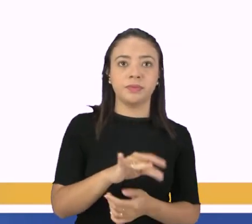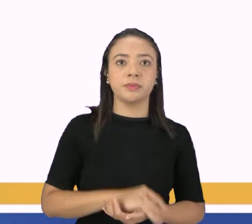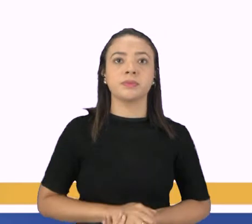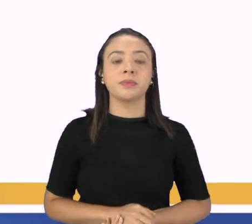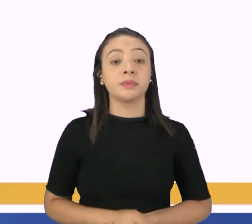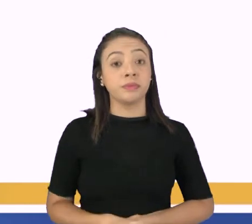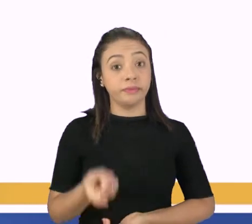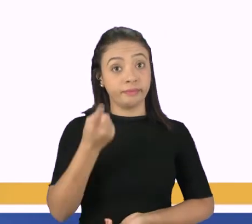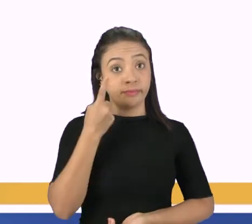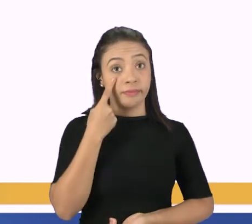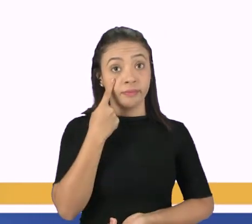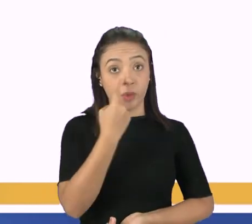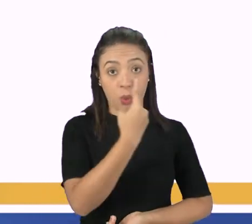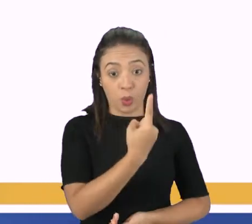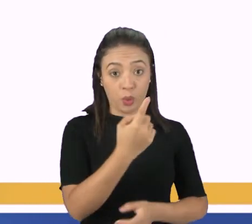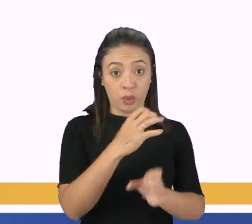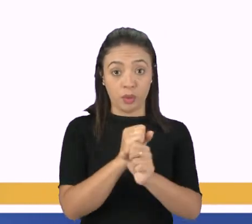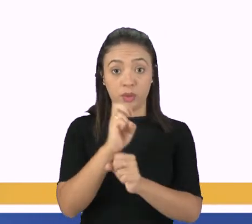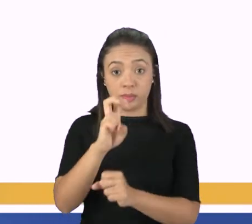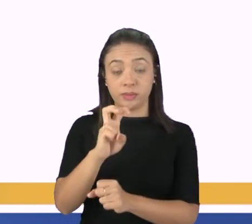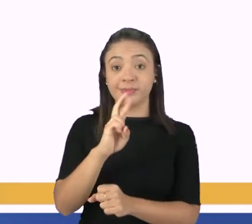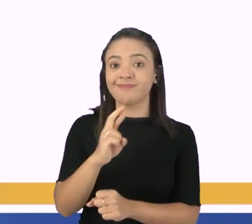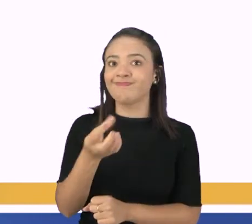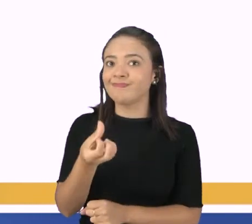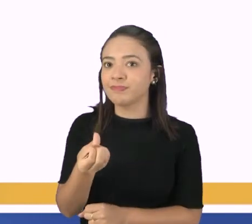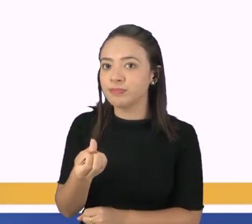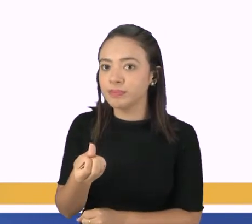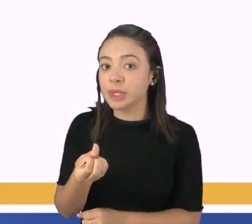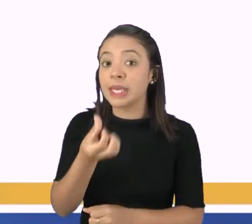Bom, observe que 1 mais 5 é igual a 6, e